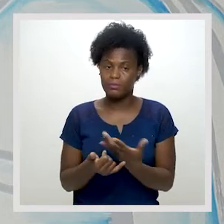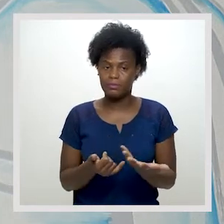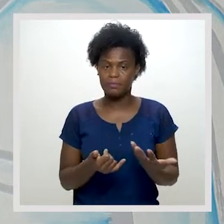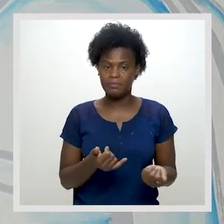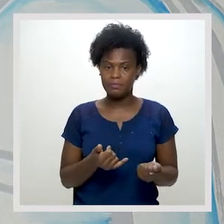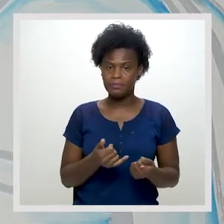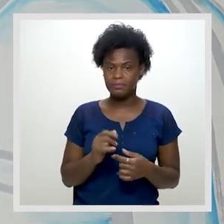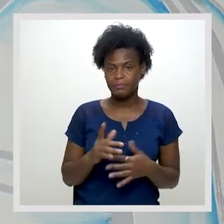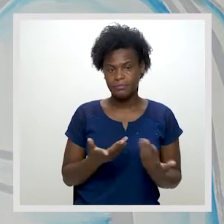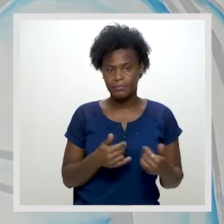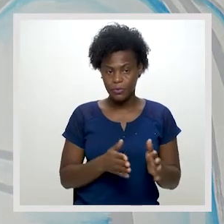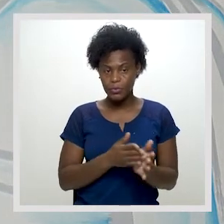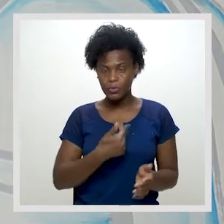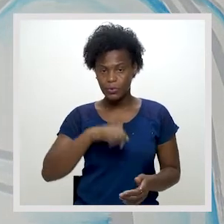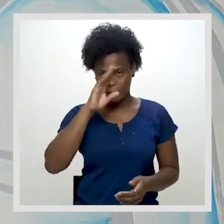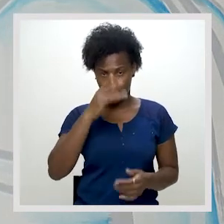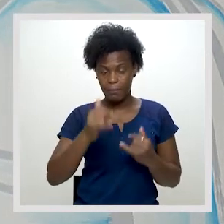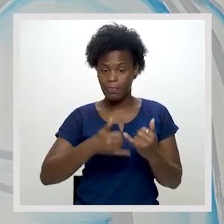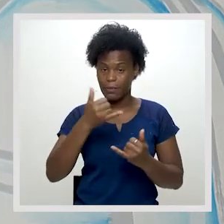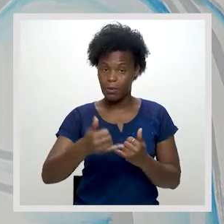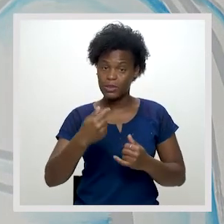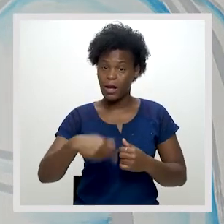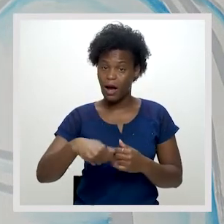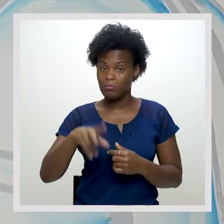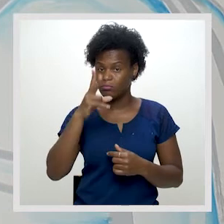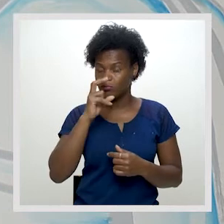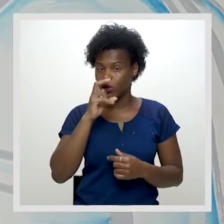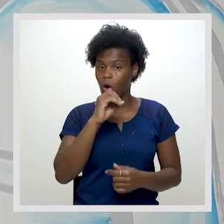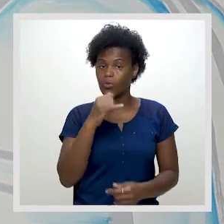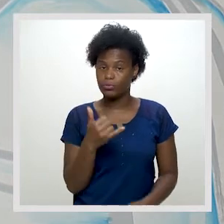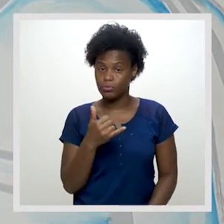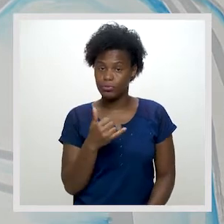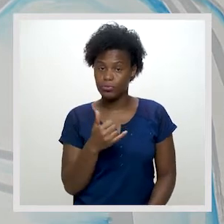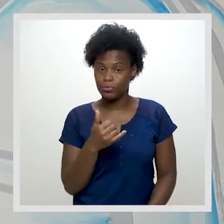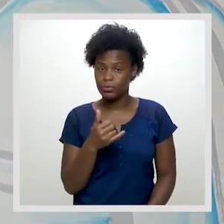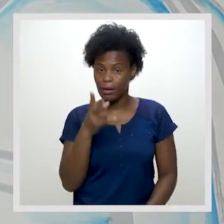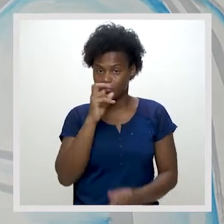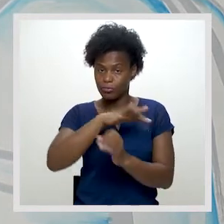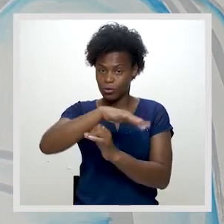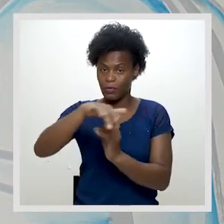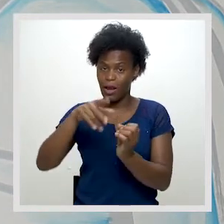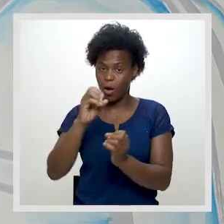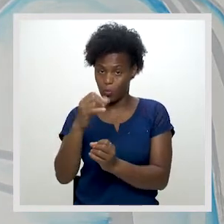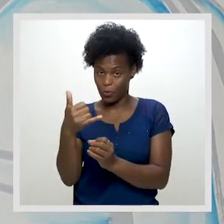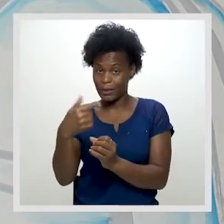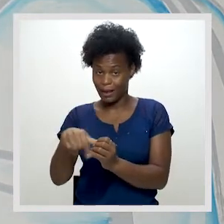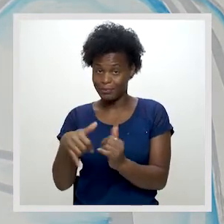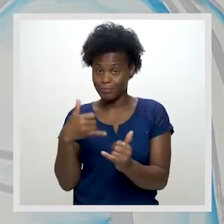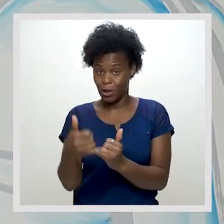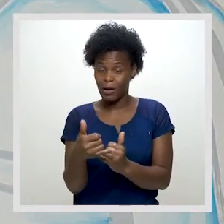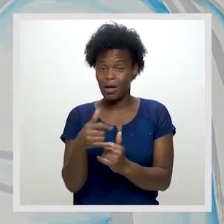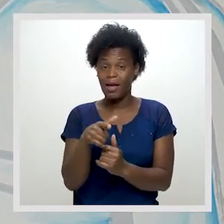da existência do oxigênio, da oxigenação na atmosfera, obviamente,